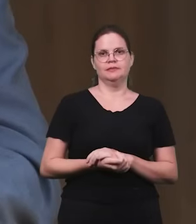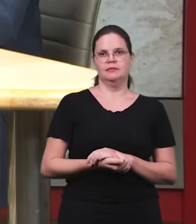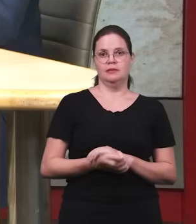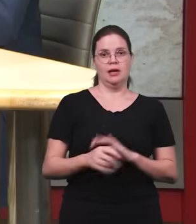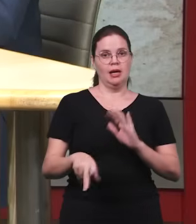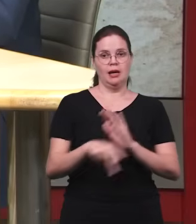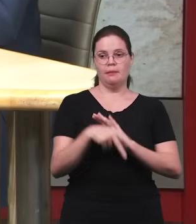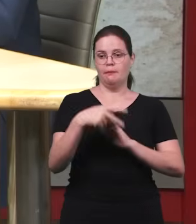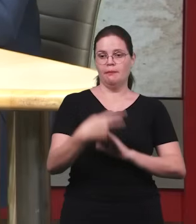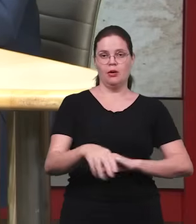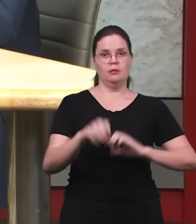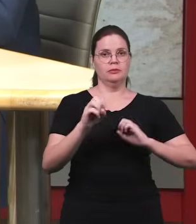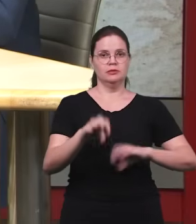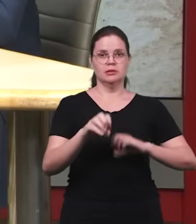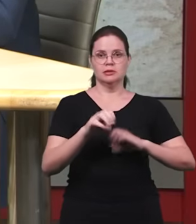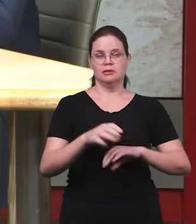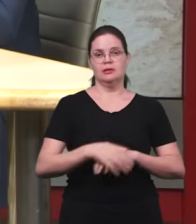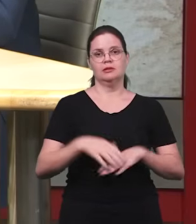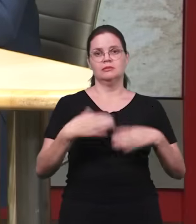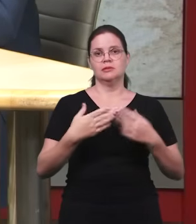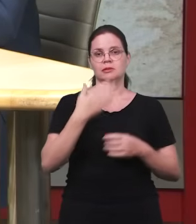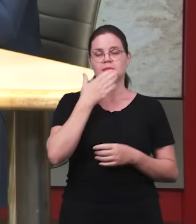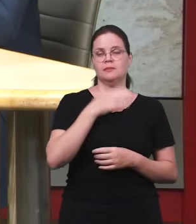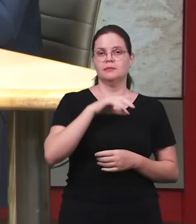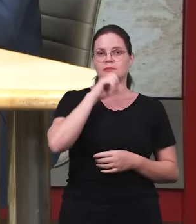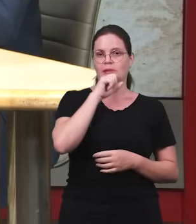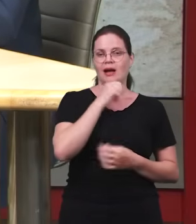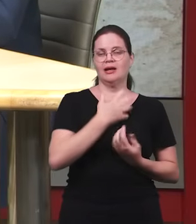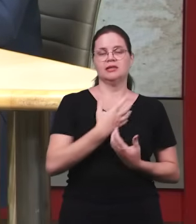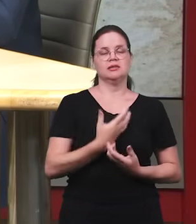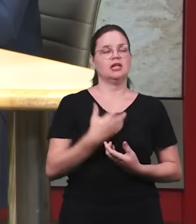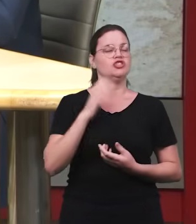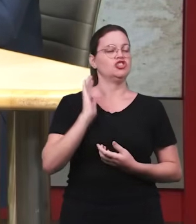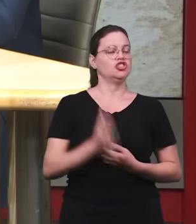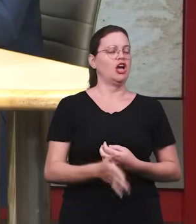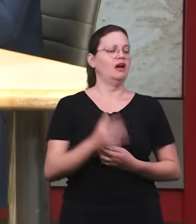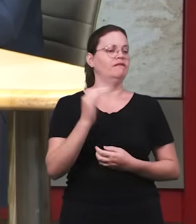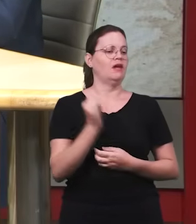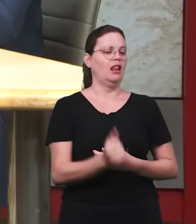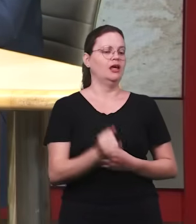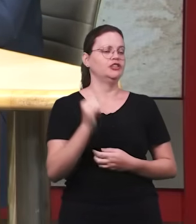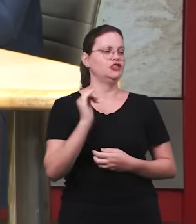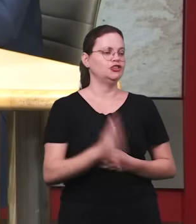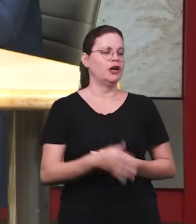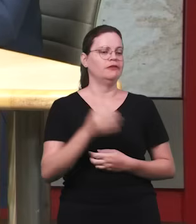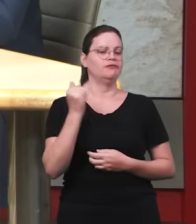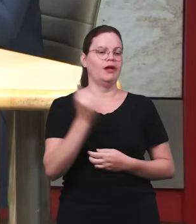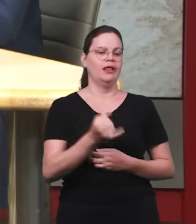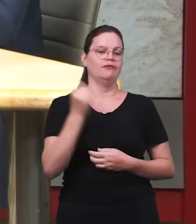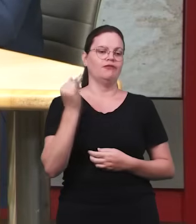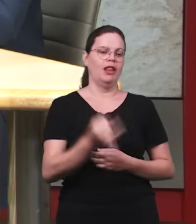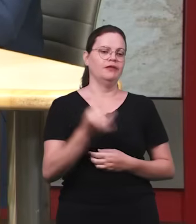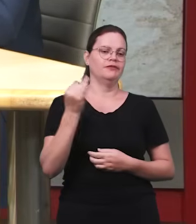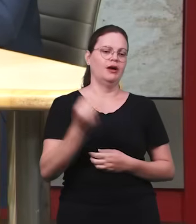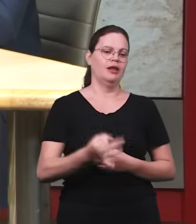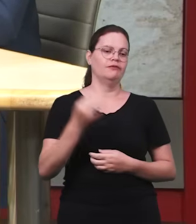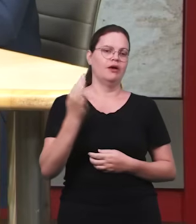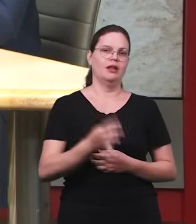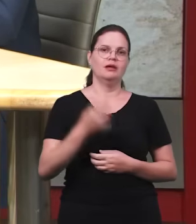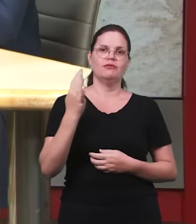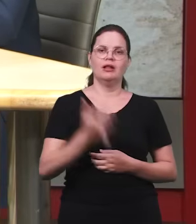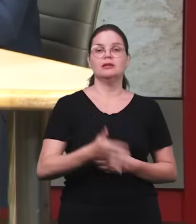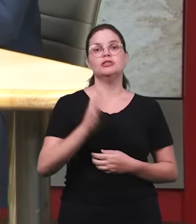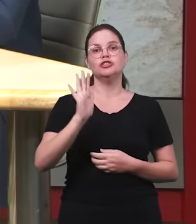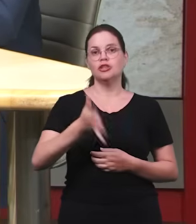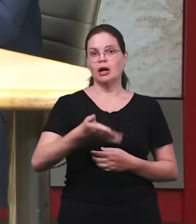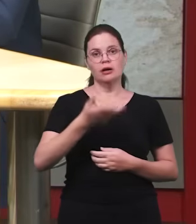Então o pai não pode se cansar. Se você quer ensinar, você vai ter que aprender muitas vezes a repetir a mesma coisa várias